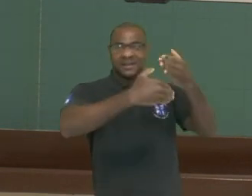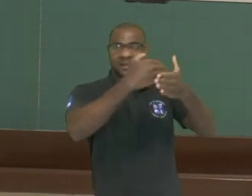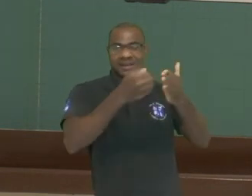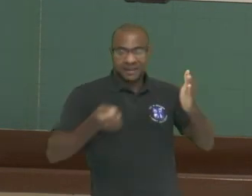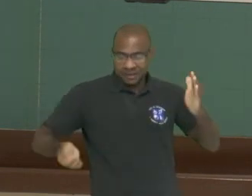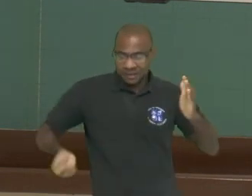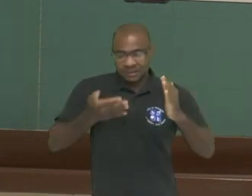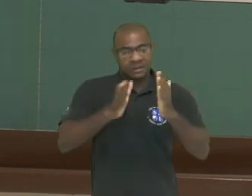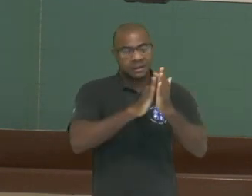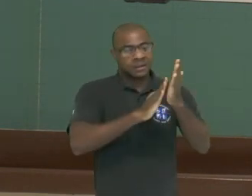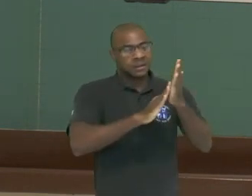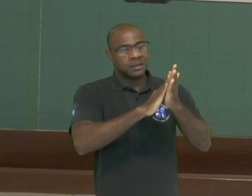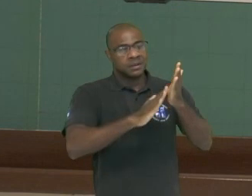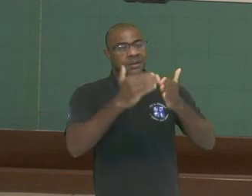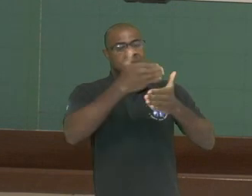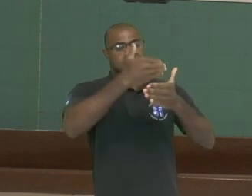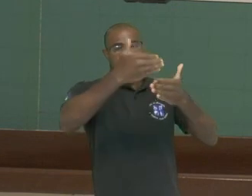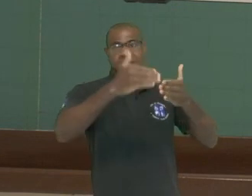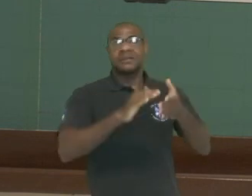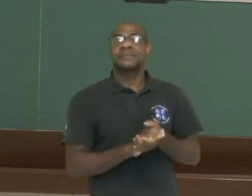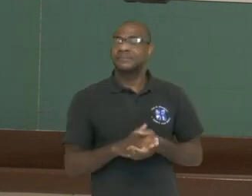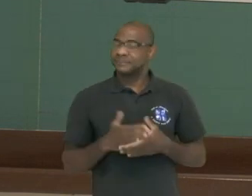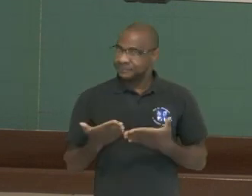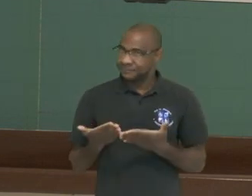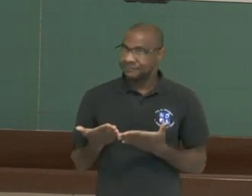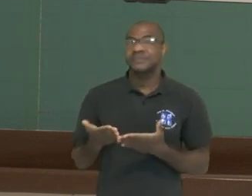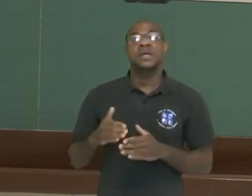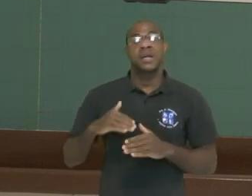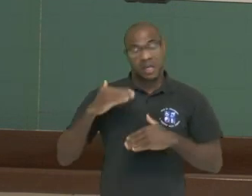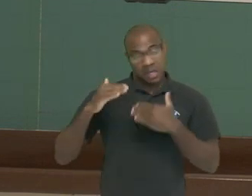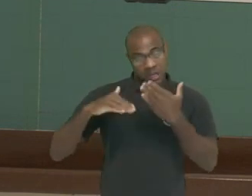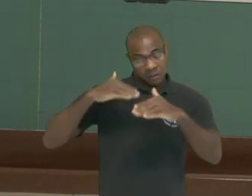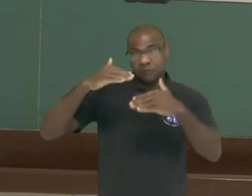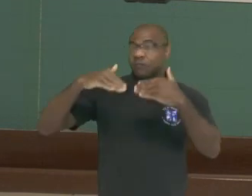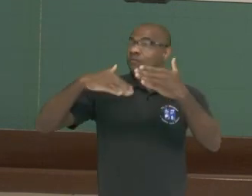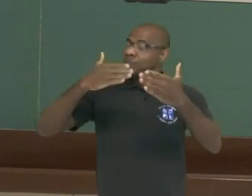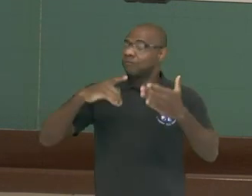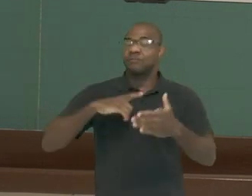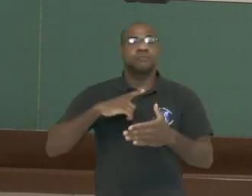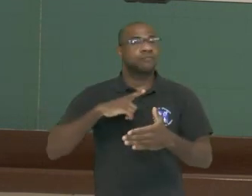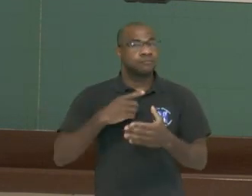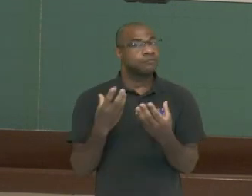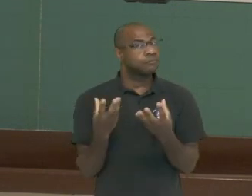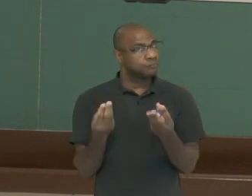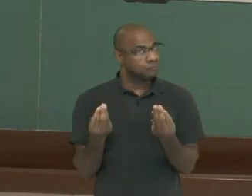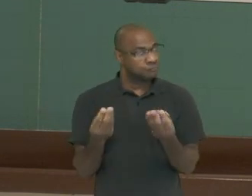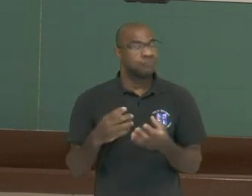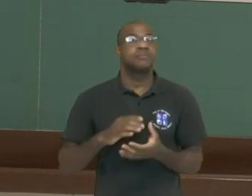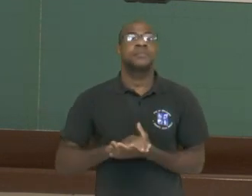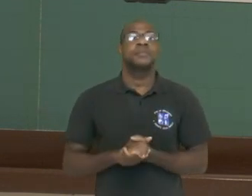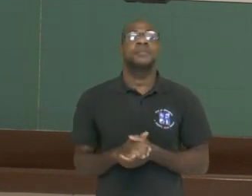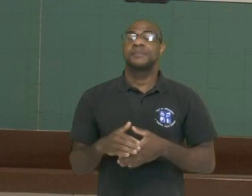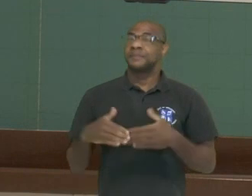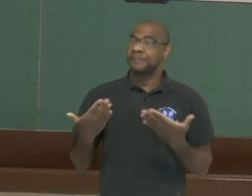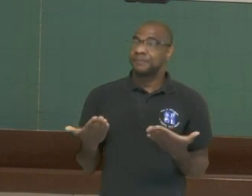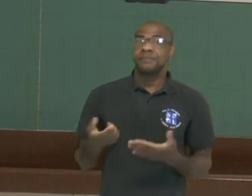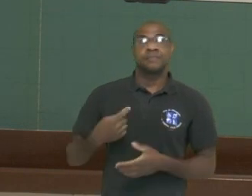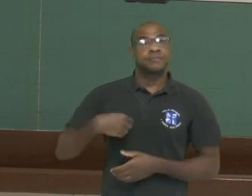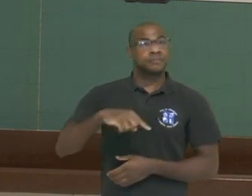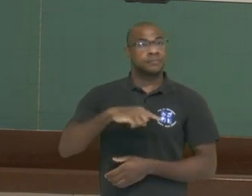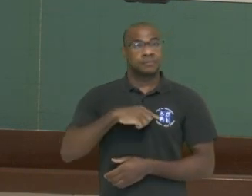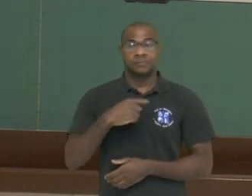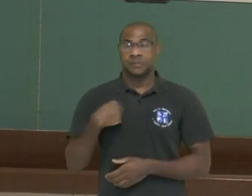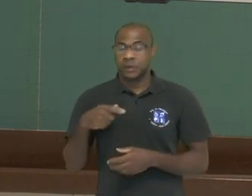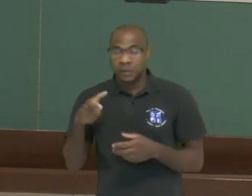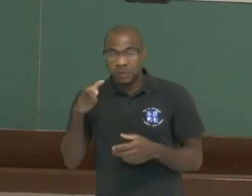que a gente descobriu uma maneira de fabricar o cimento, que é um componente fundamental para as edificações que temos hoje. O que a gente às vezes não